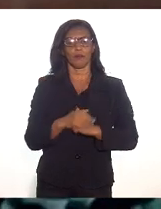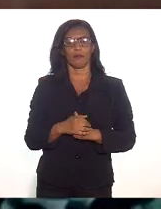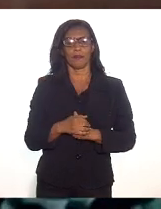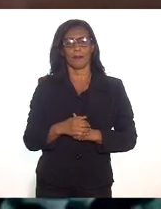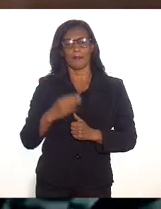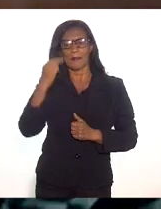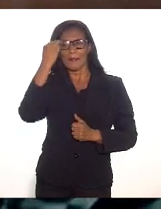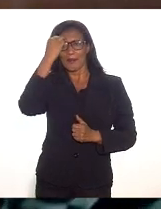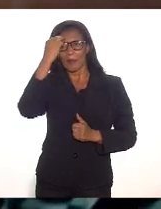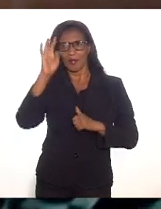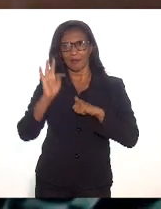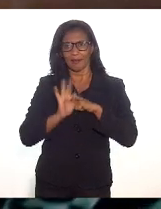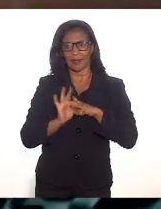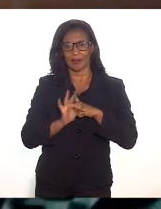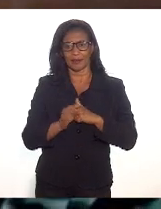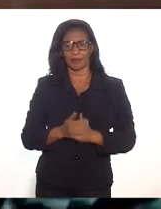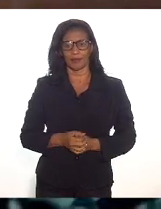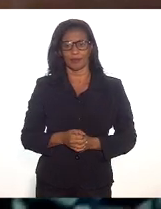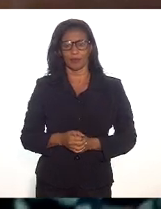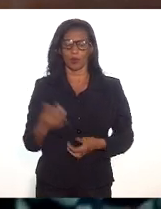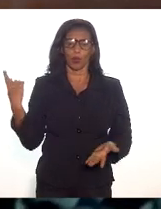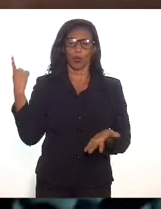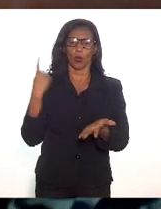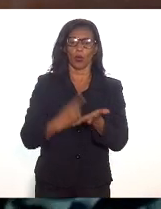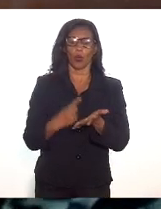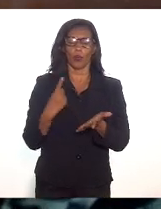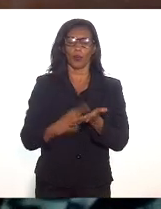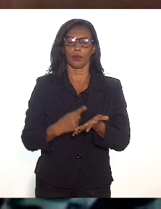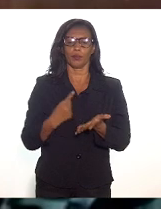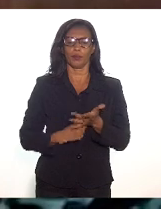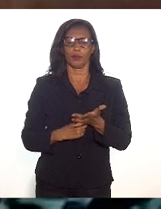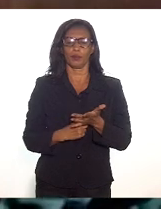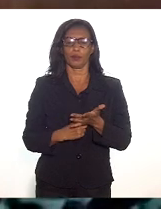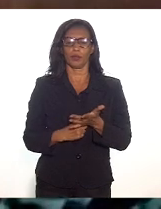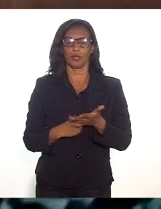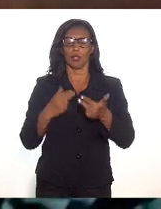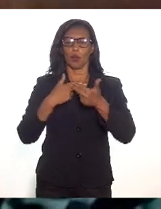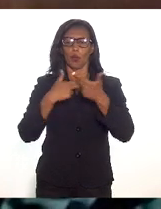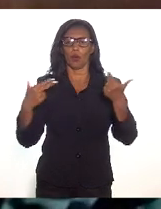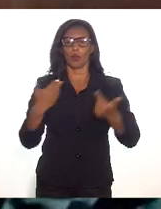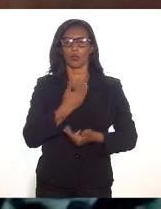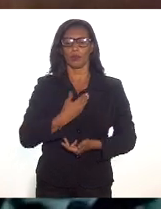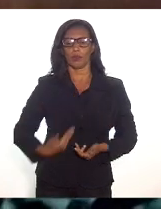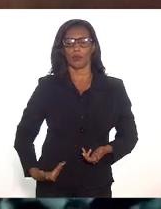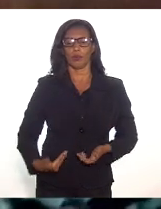memória técnica, compromisso com a coisa pública,